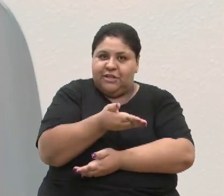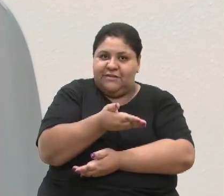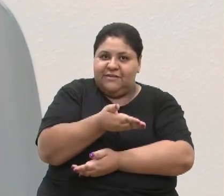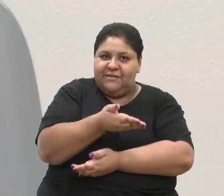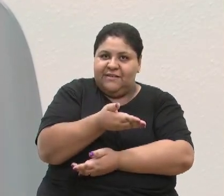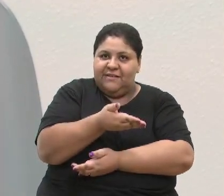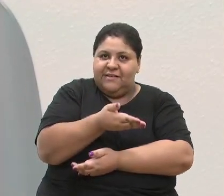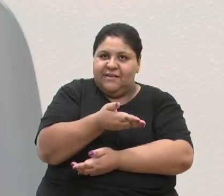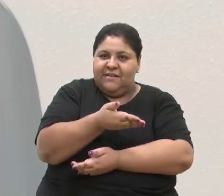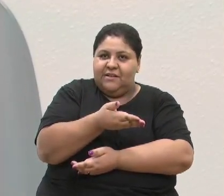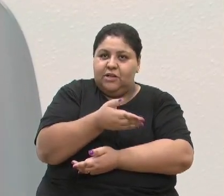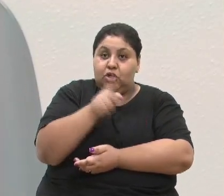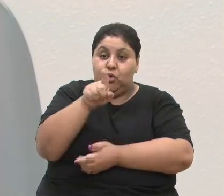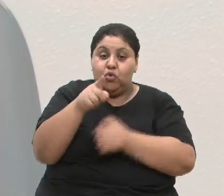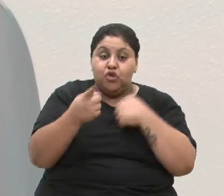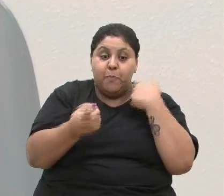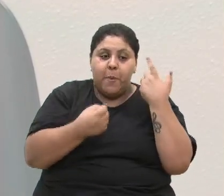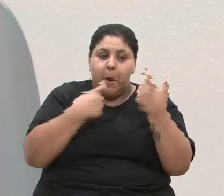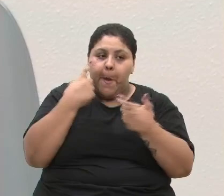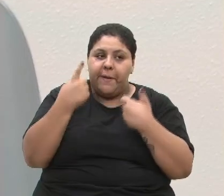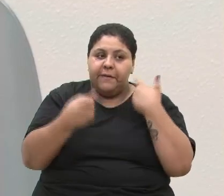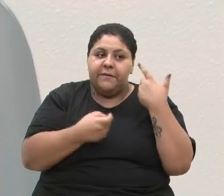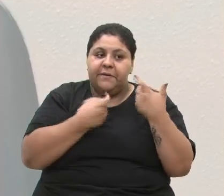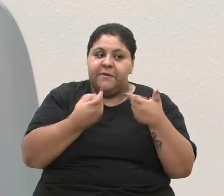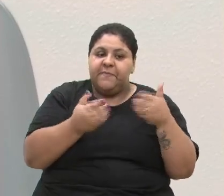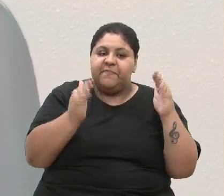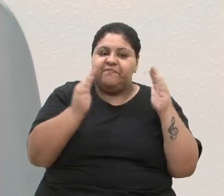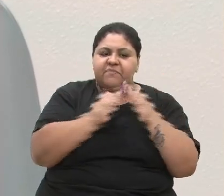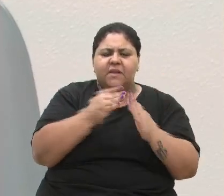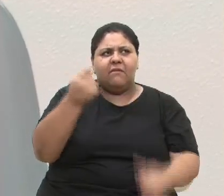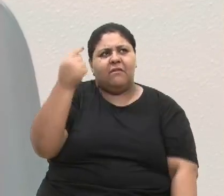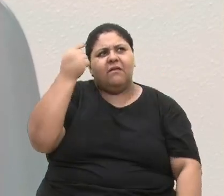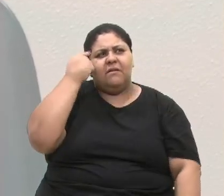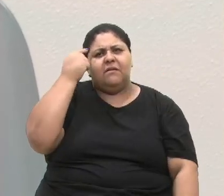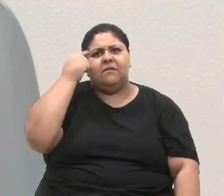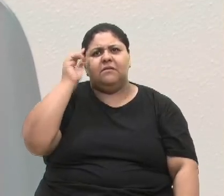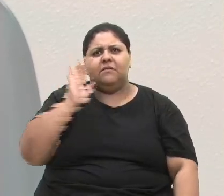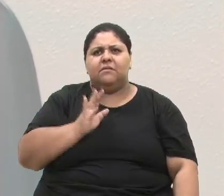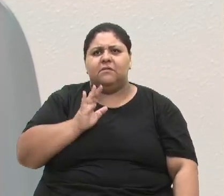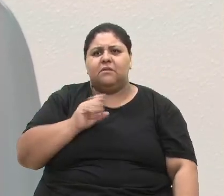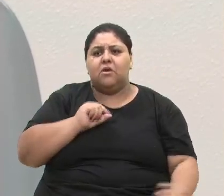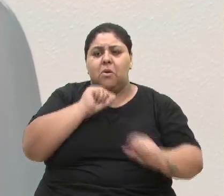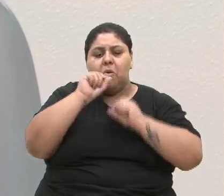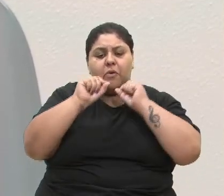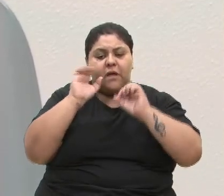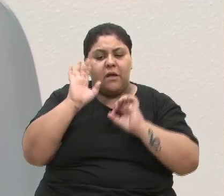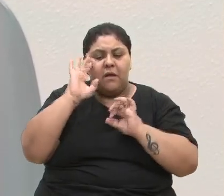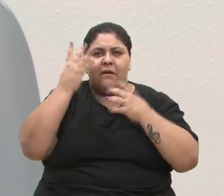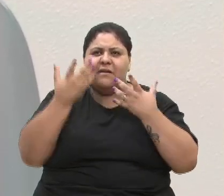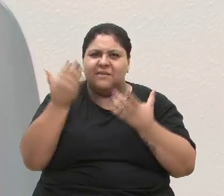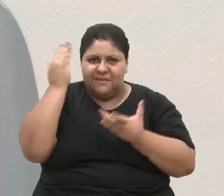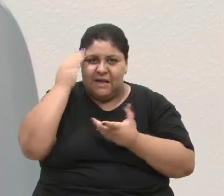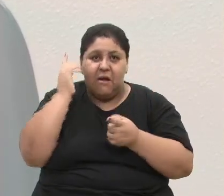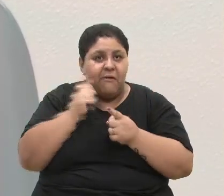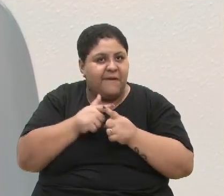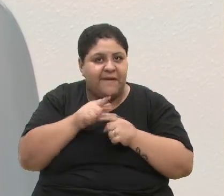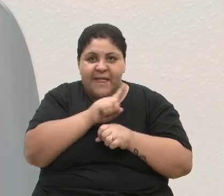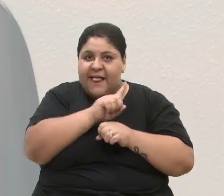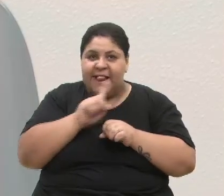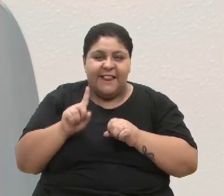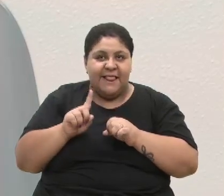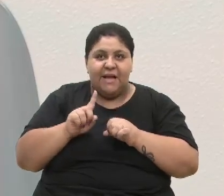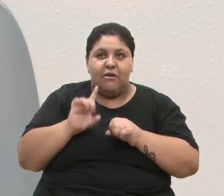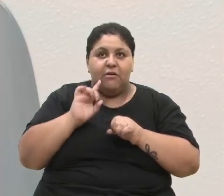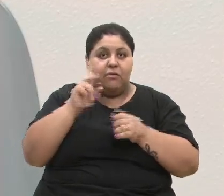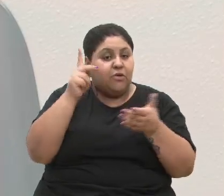te preocupa e tu vai para casa pensando no que aconteceu. Sabe por quê? Não porque tu